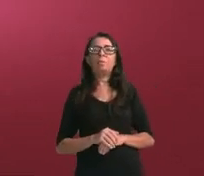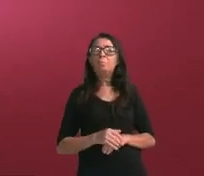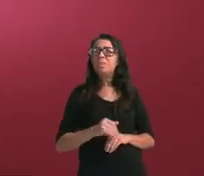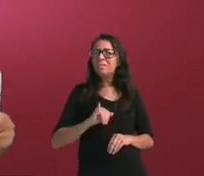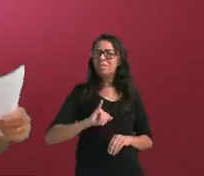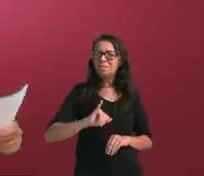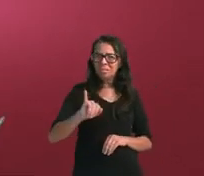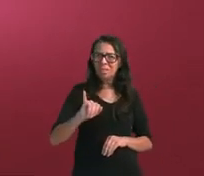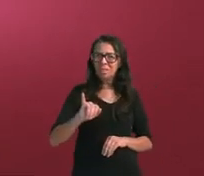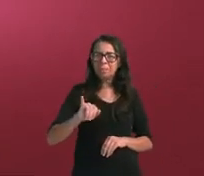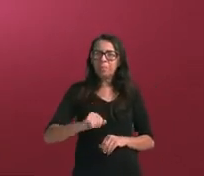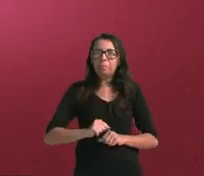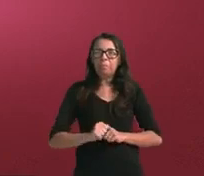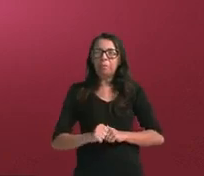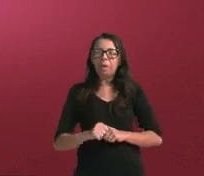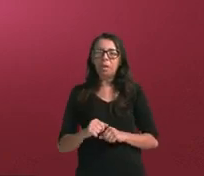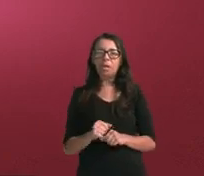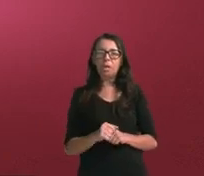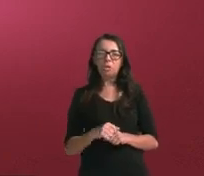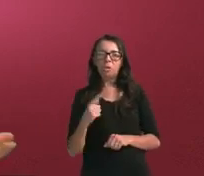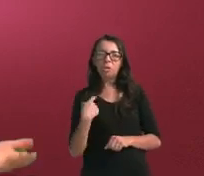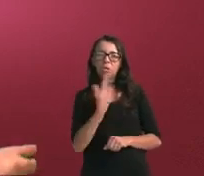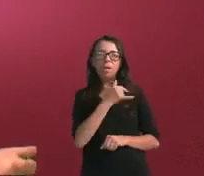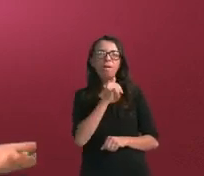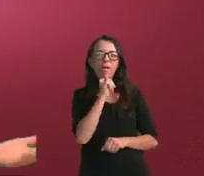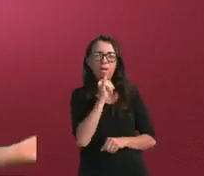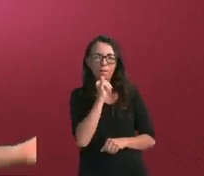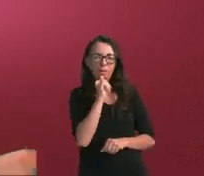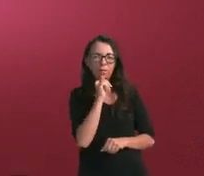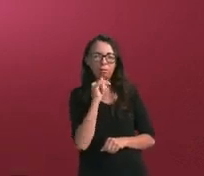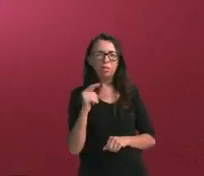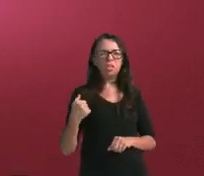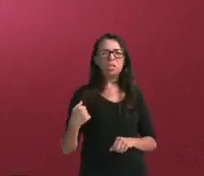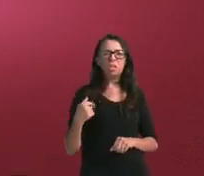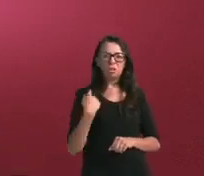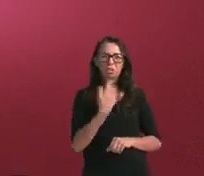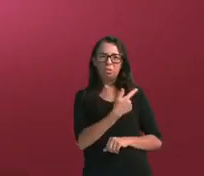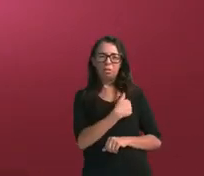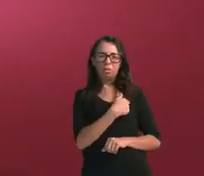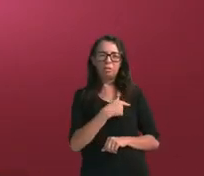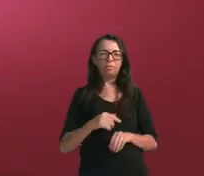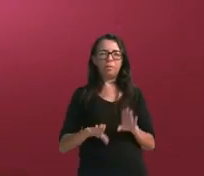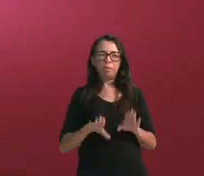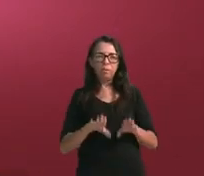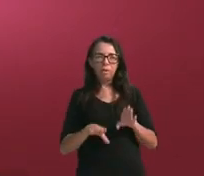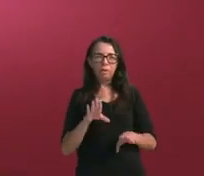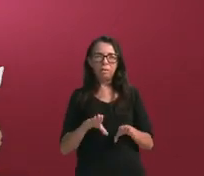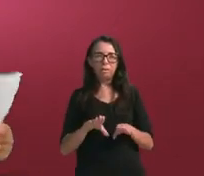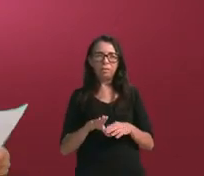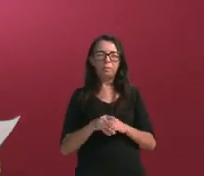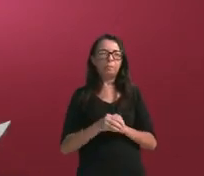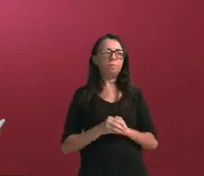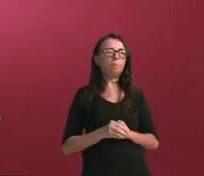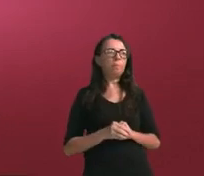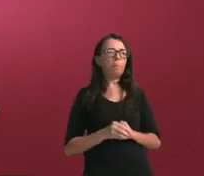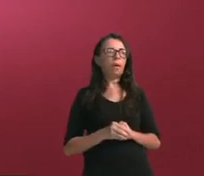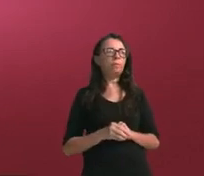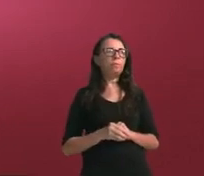Deus. Por que não chegarão? Porque o homem é limitado, como eu disse, espiritualmente ele não tem poder